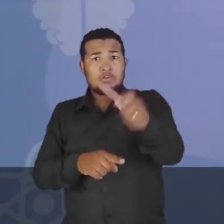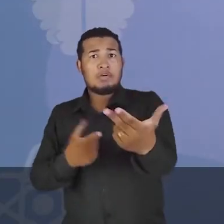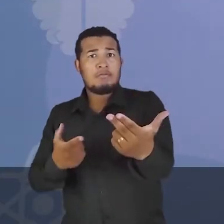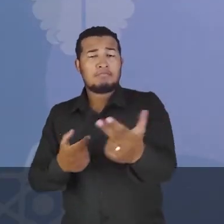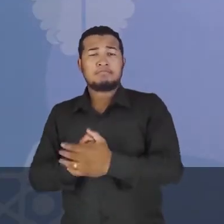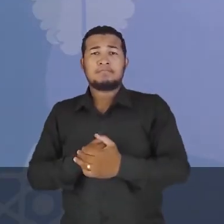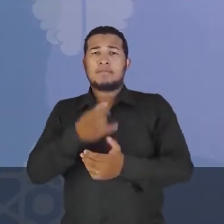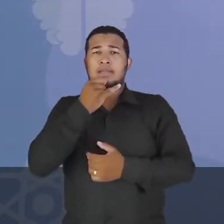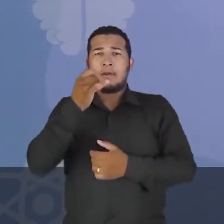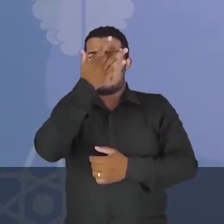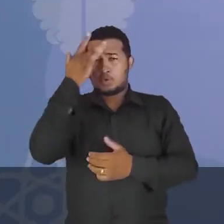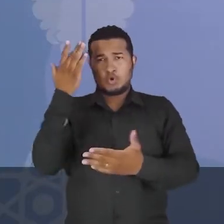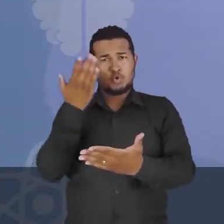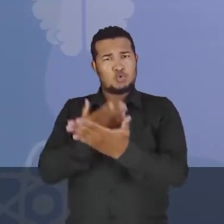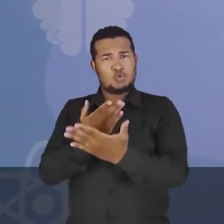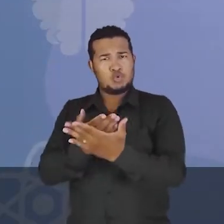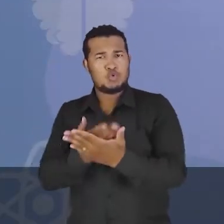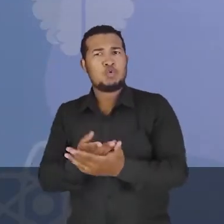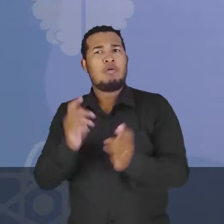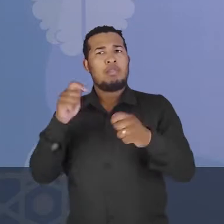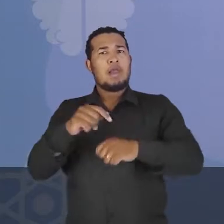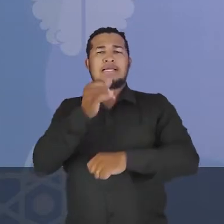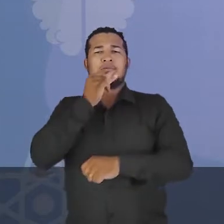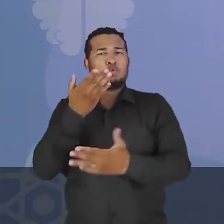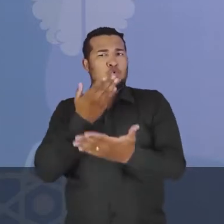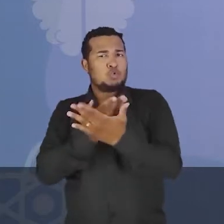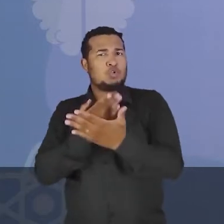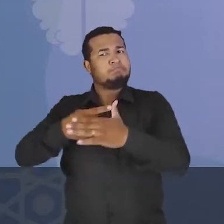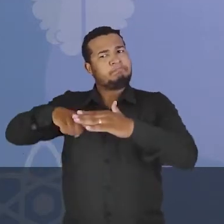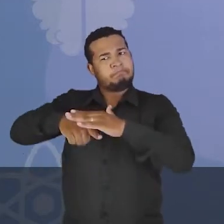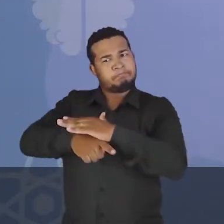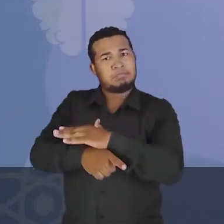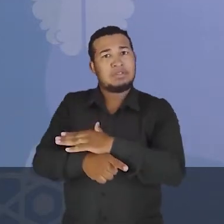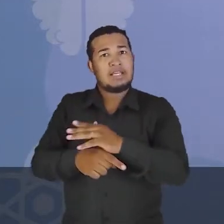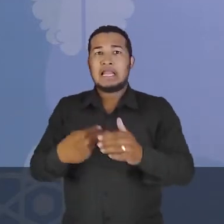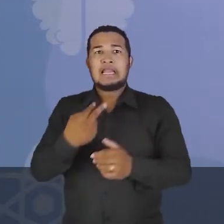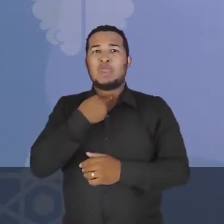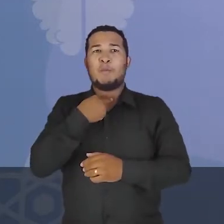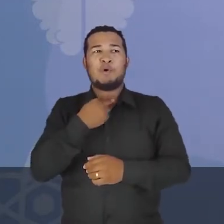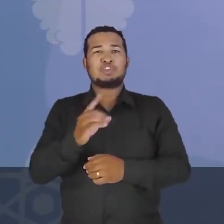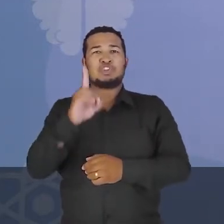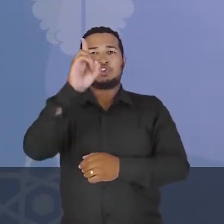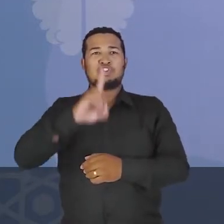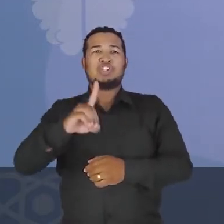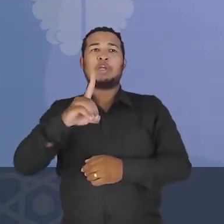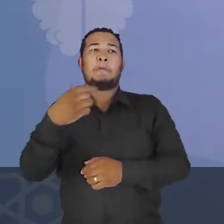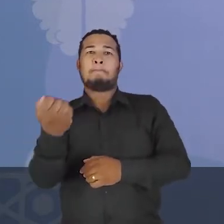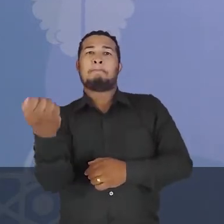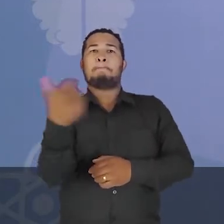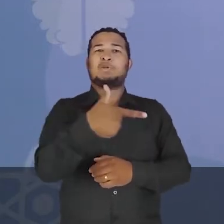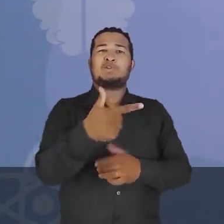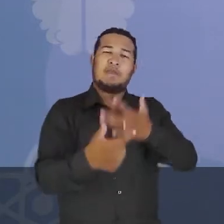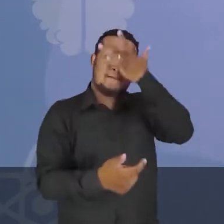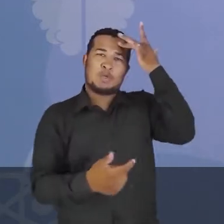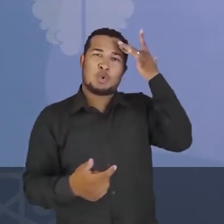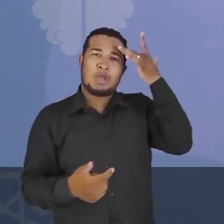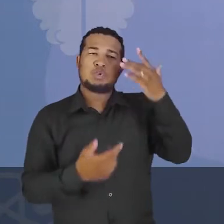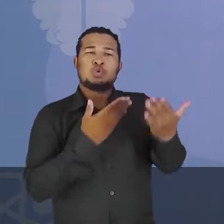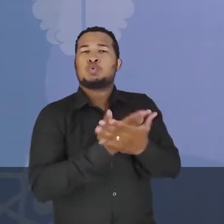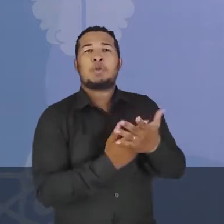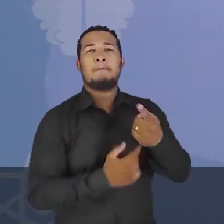exemplo, que tem mais estudo, tem um grau de instrução maior, ela não pode ter mais direitos, ser mais privilegiada do que uma pessoa que